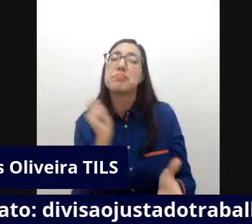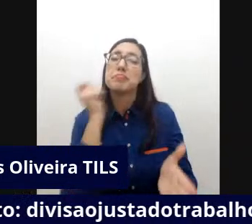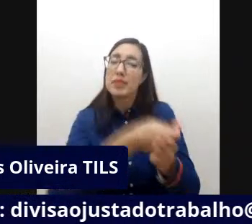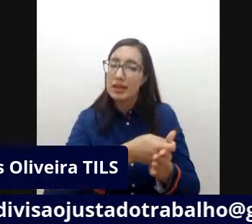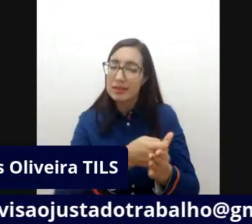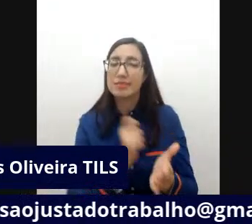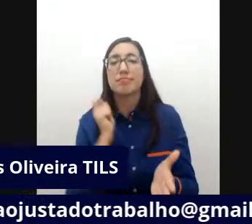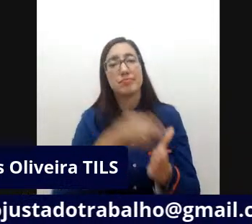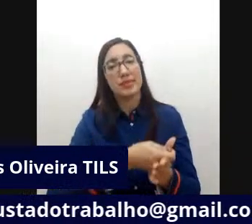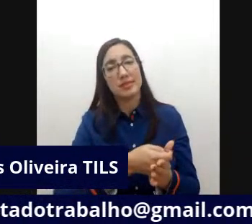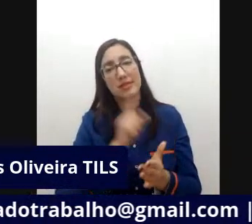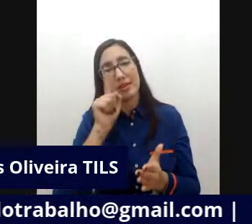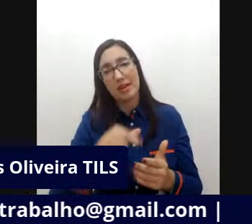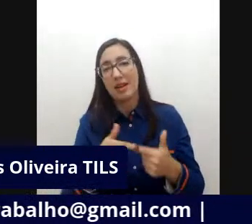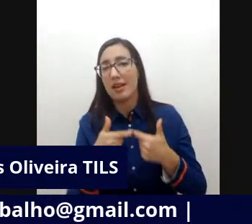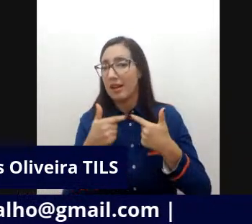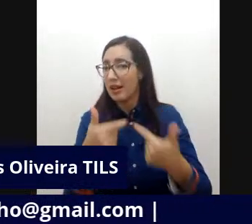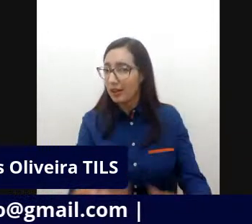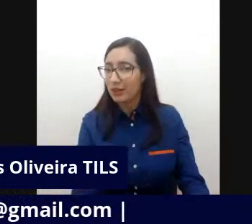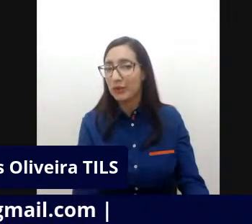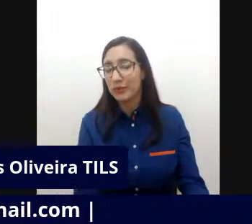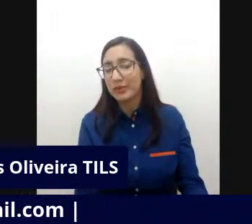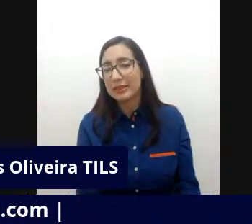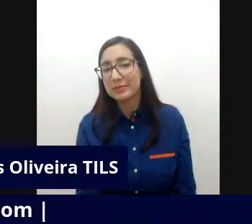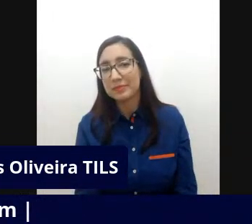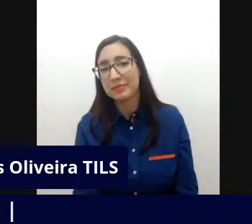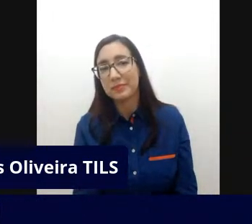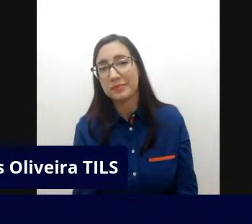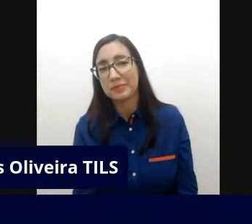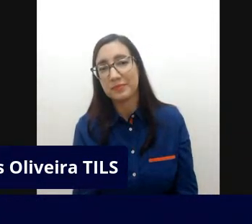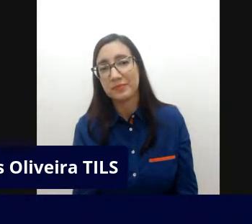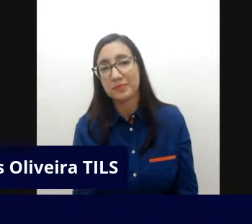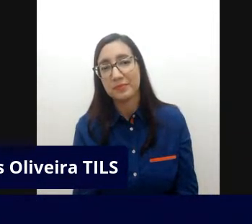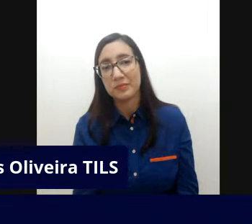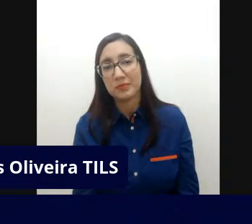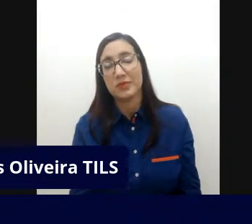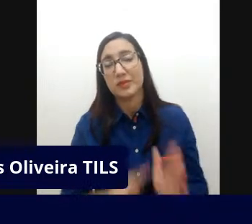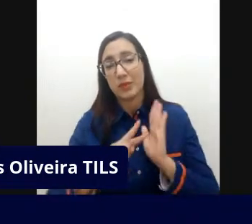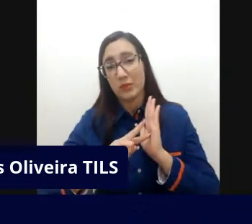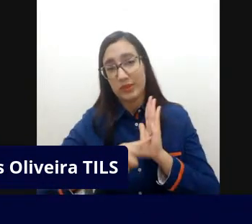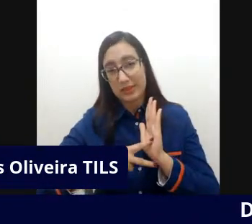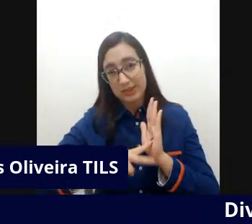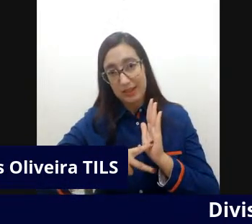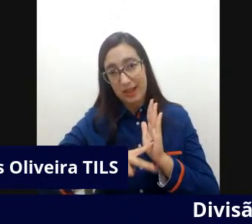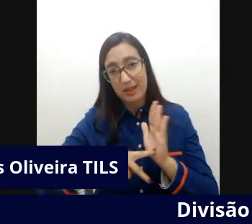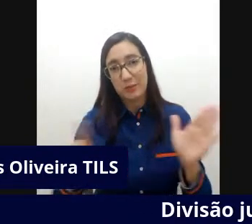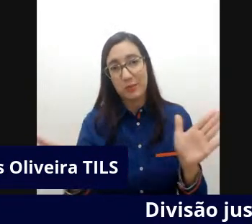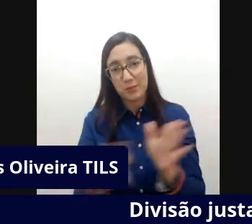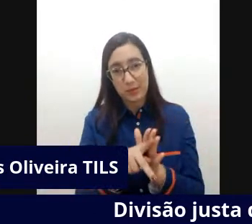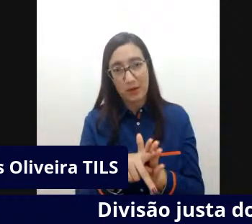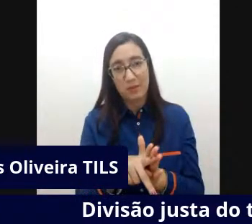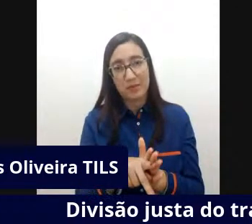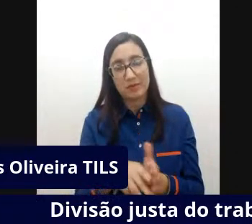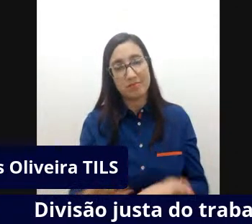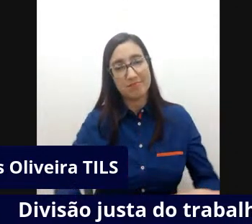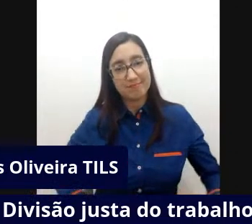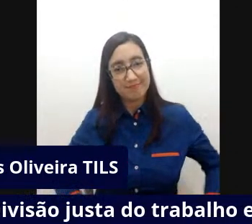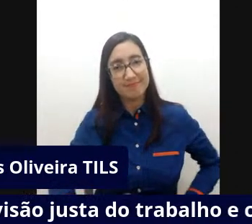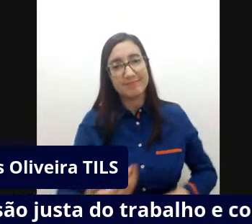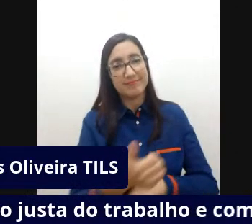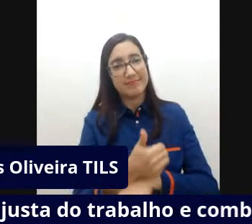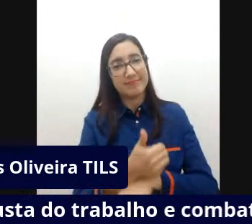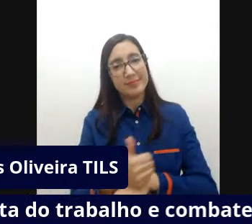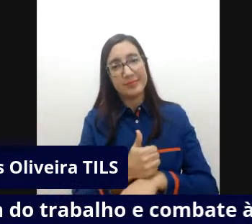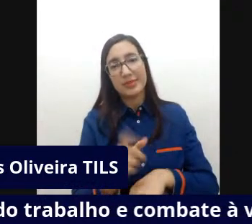é a luta da Fenatrade. A gente não apoia que a trabalhadora doméstica se cadastre